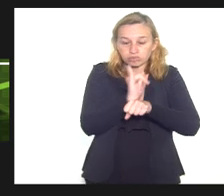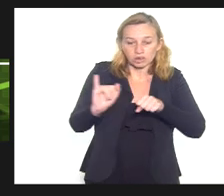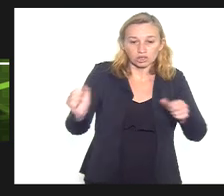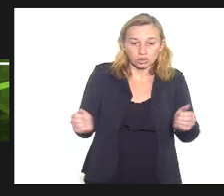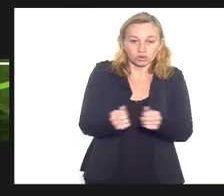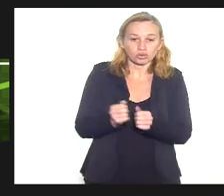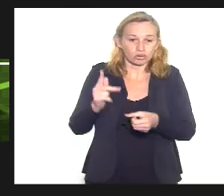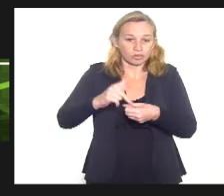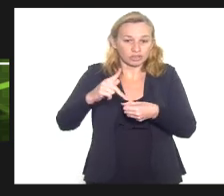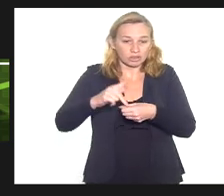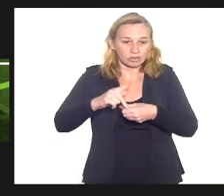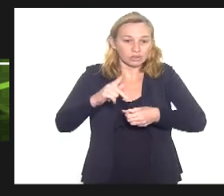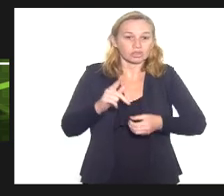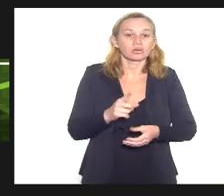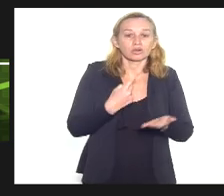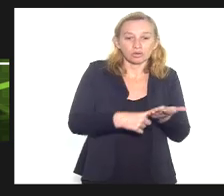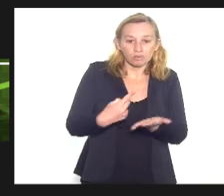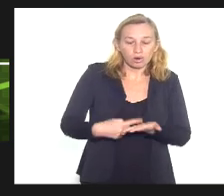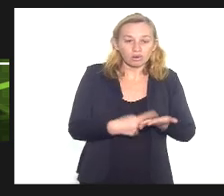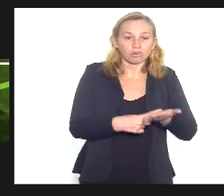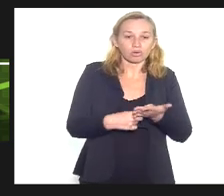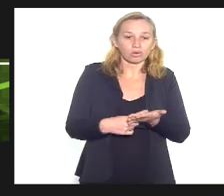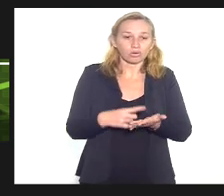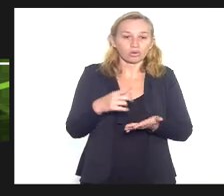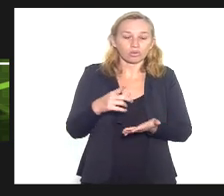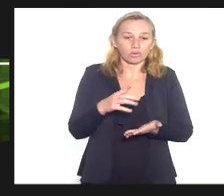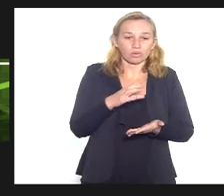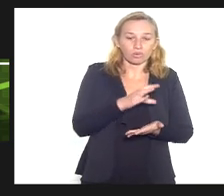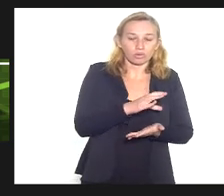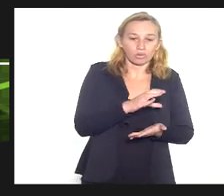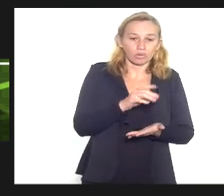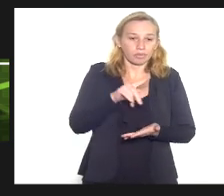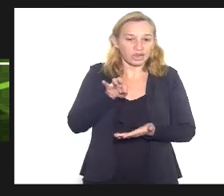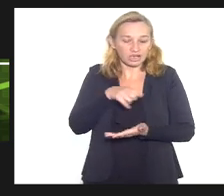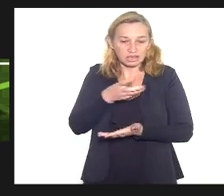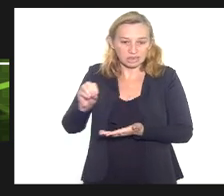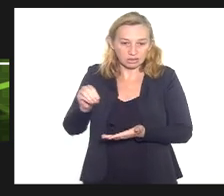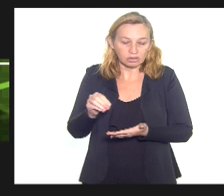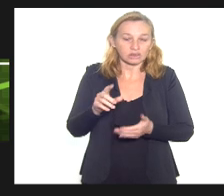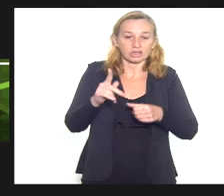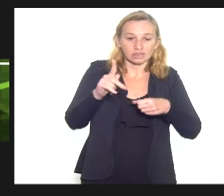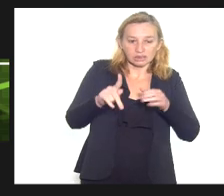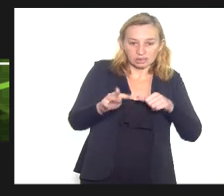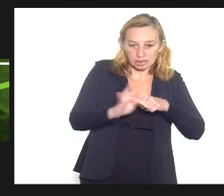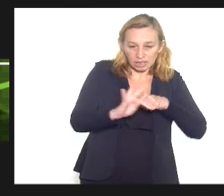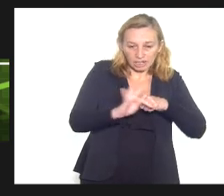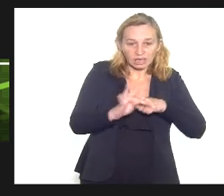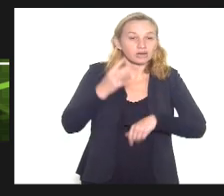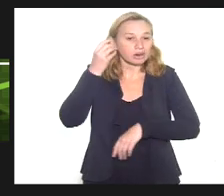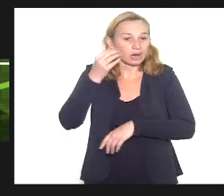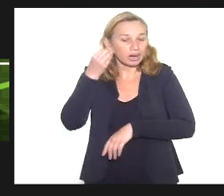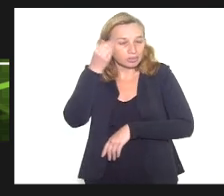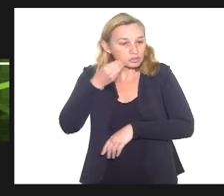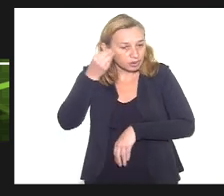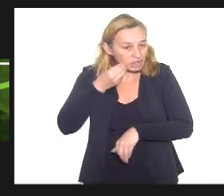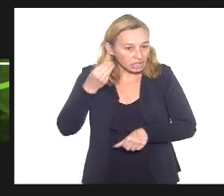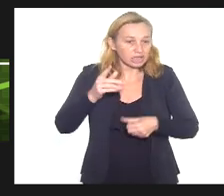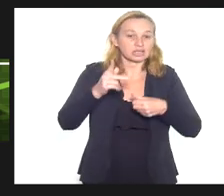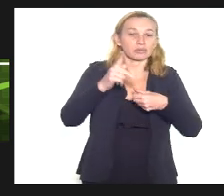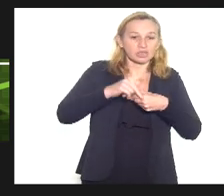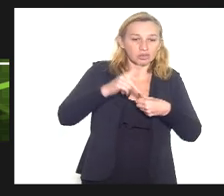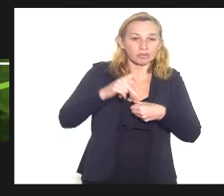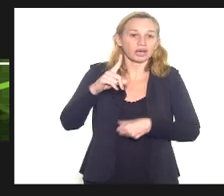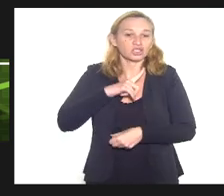Petrobras. Nós temos o acordo de cooperação técnica, onde nós, obviamente, a Petrobras tem muita experiência na plataforma